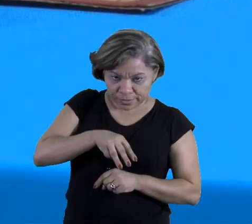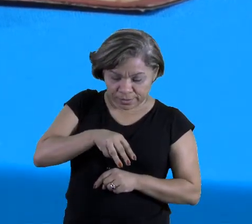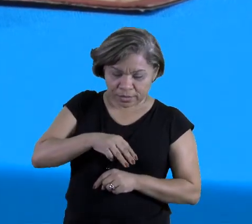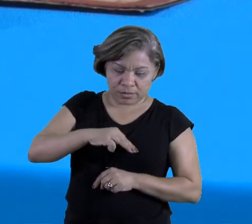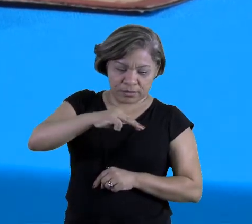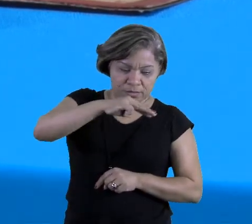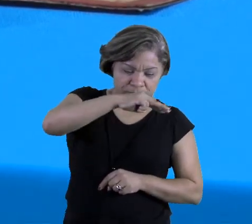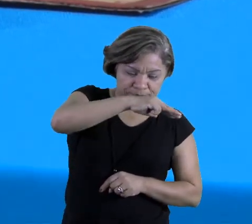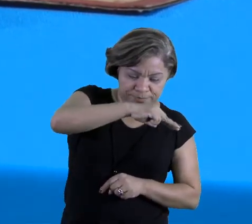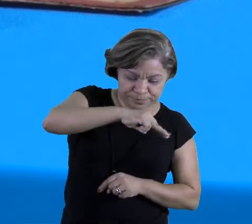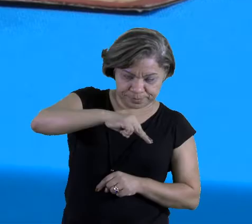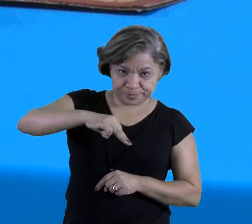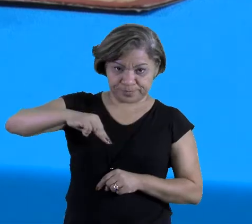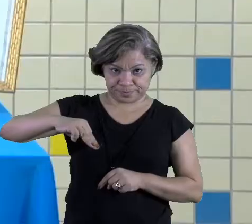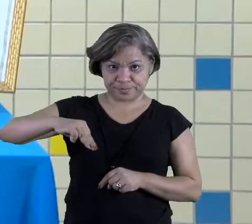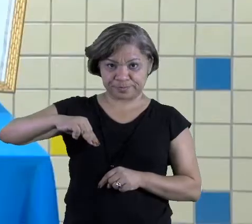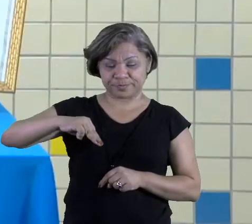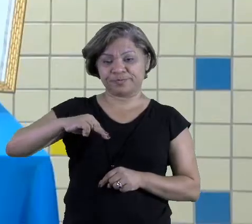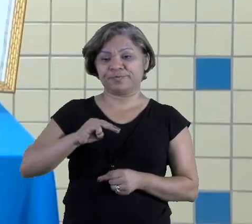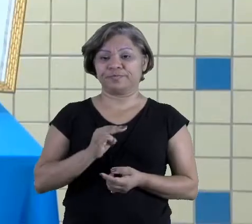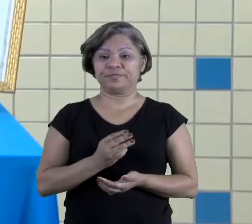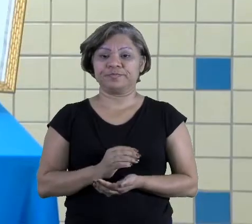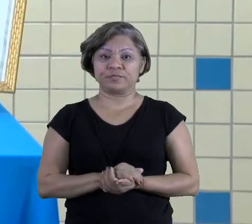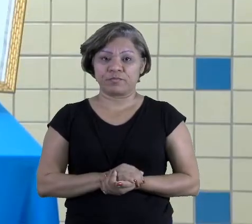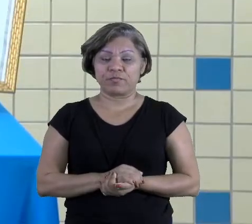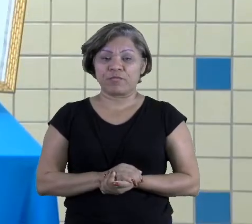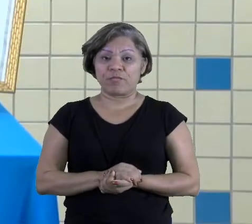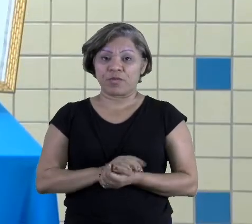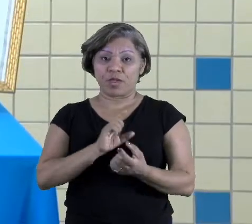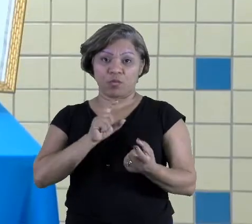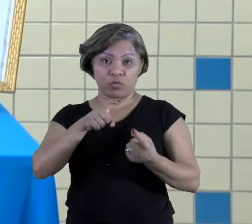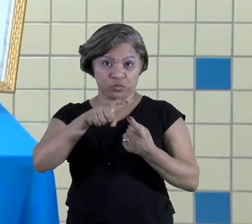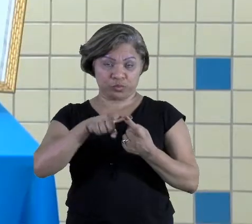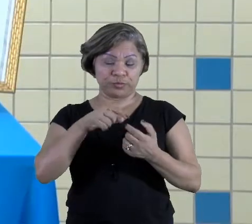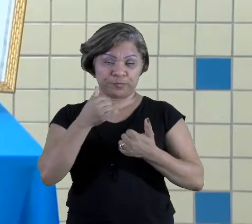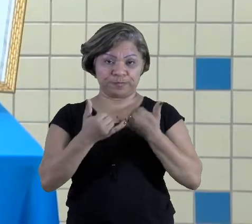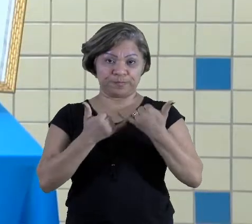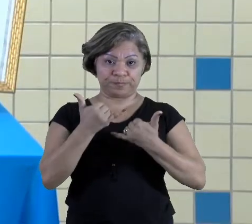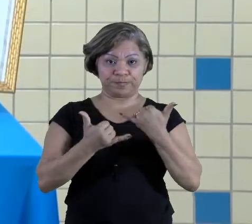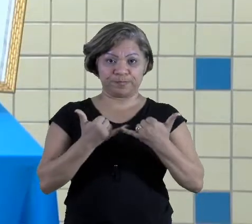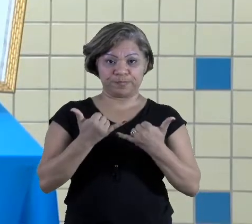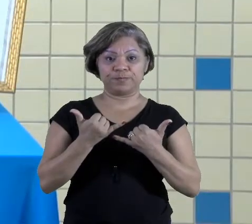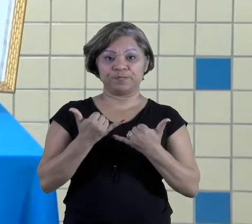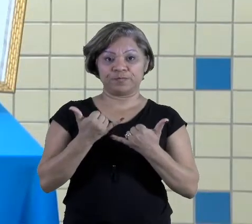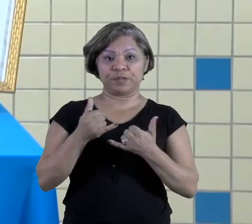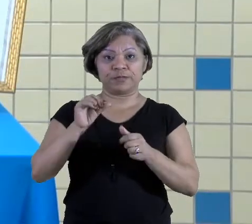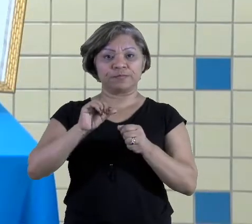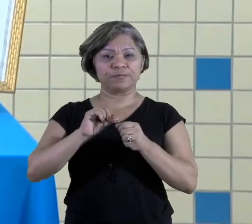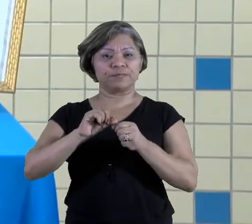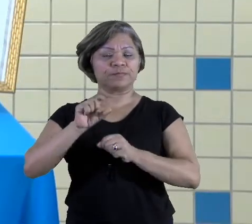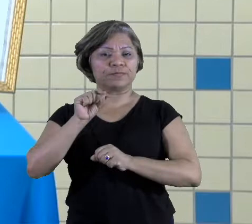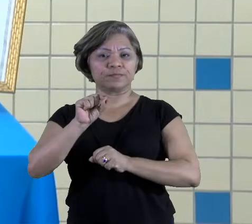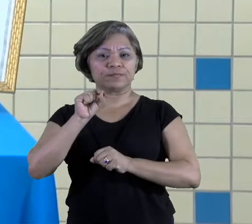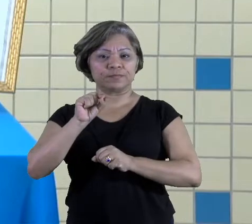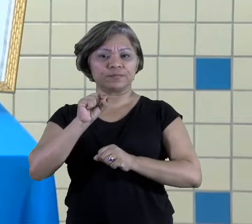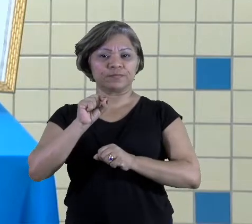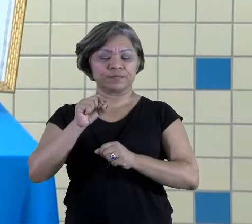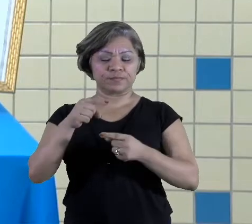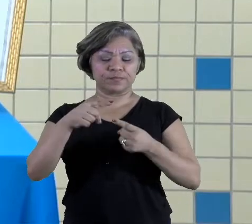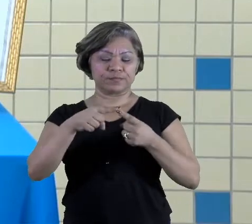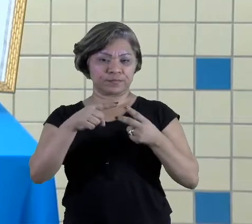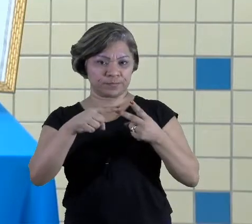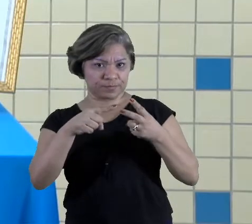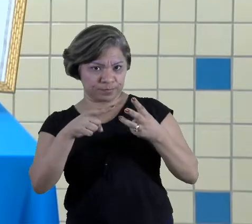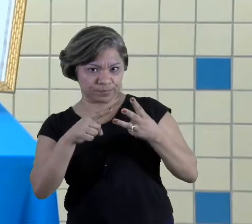linhas na vertical. O objetivo do jogo é fazer com que 3 símbolos